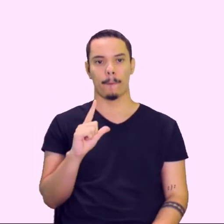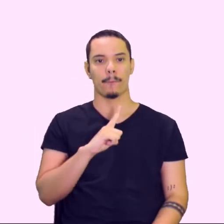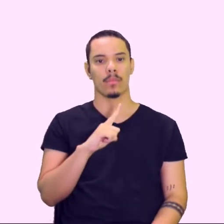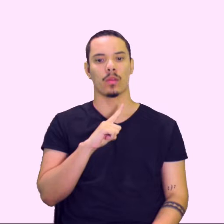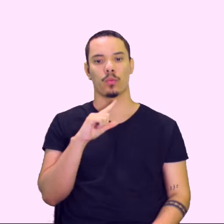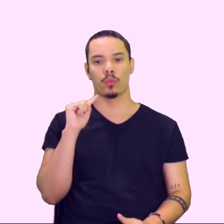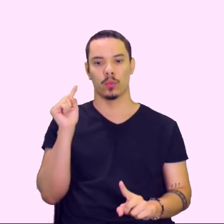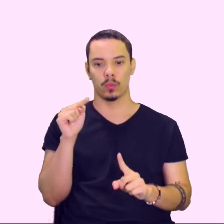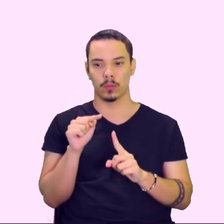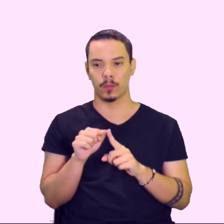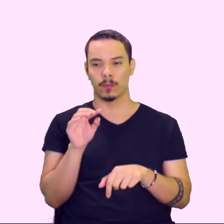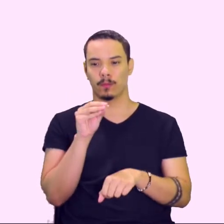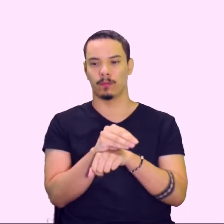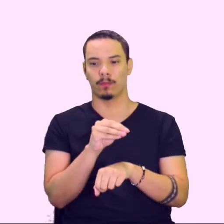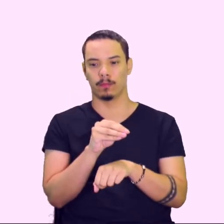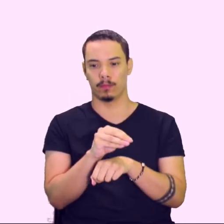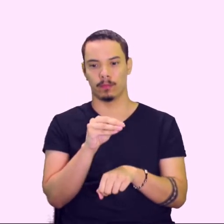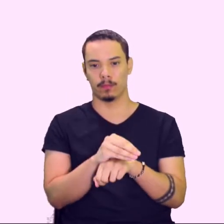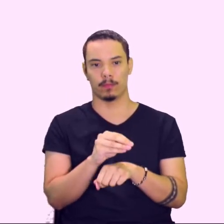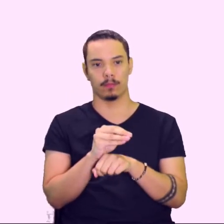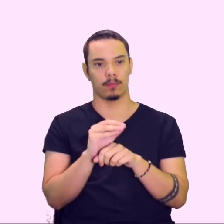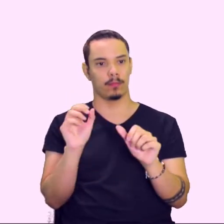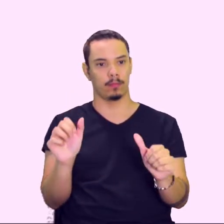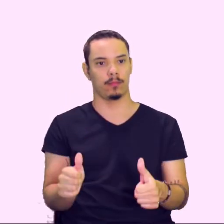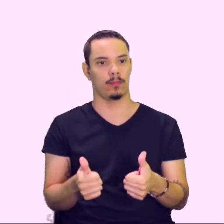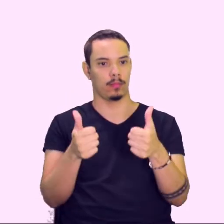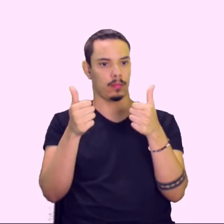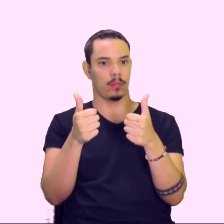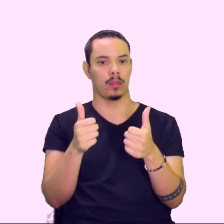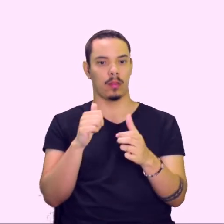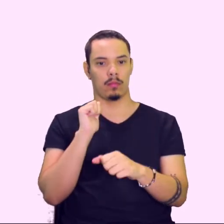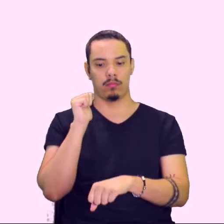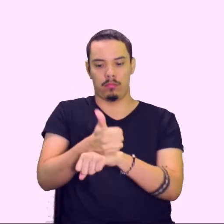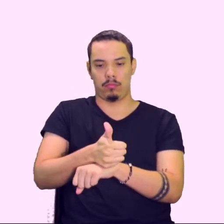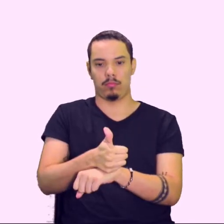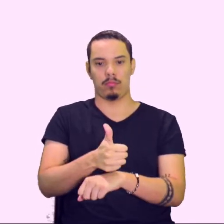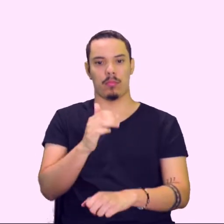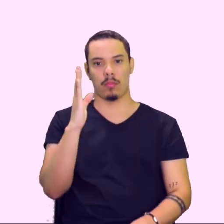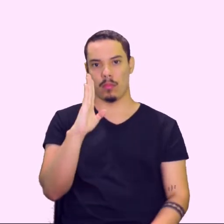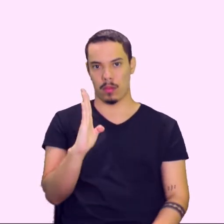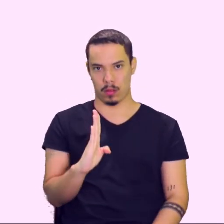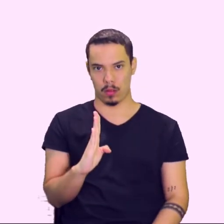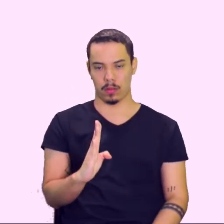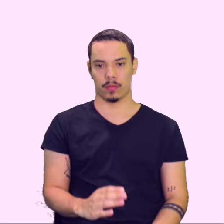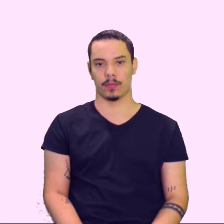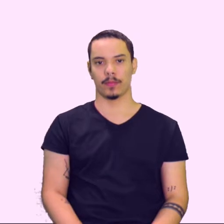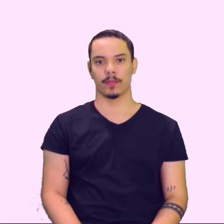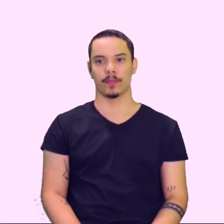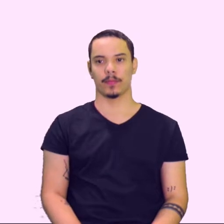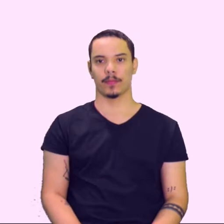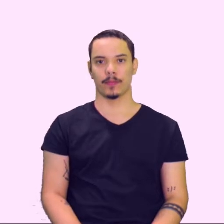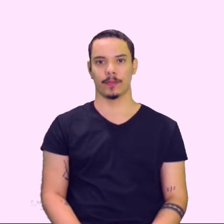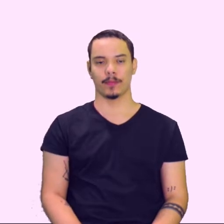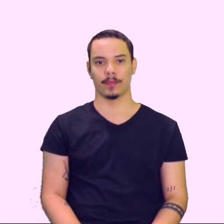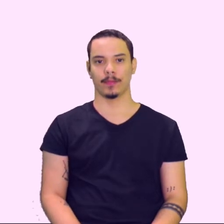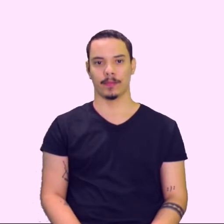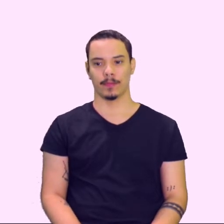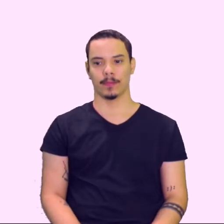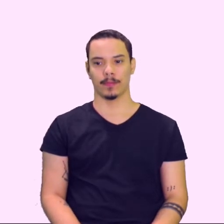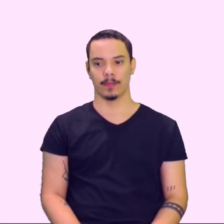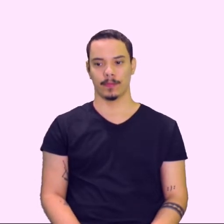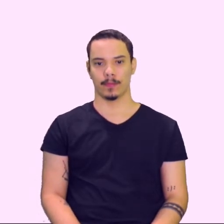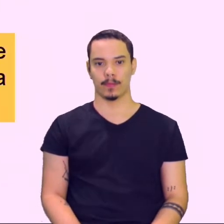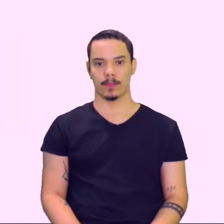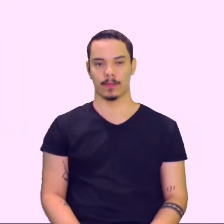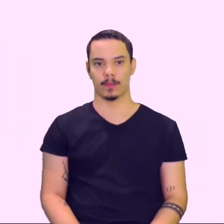de preservar a soberania do Brasil. Muito bem. Okay? Tanto o CIVAM quanto o projeto Calha Norte. Show de bola. Vamos lá,